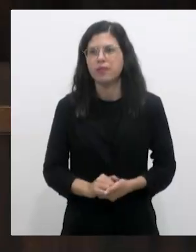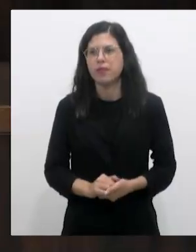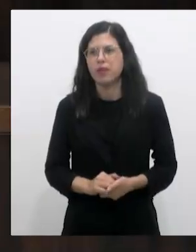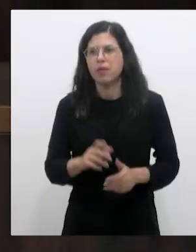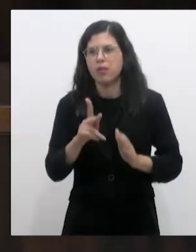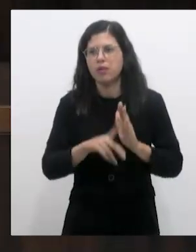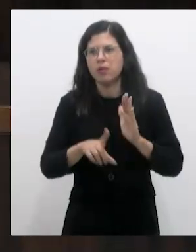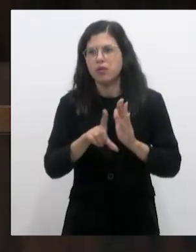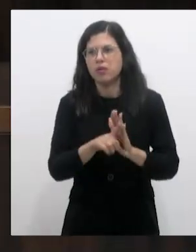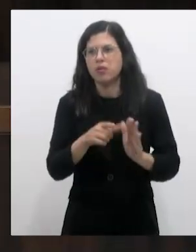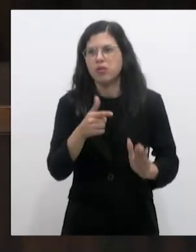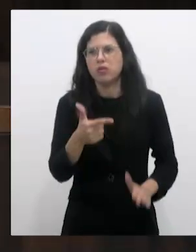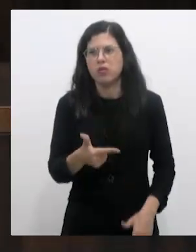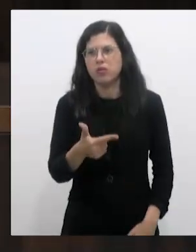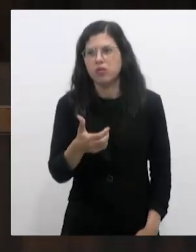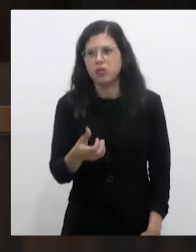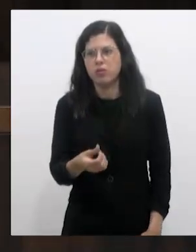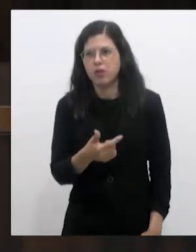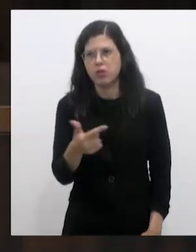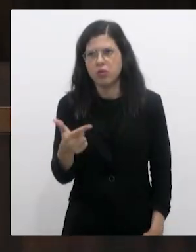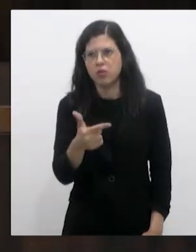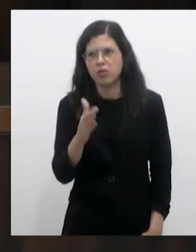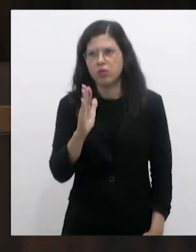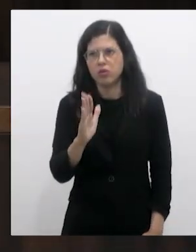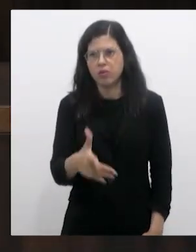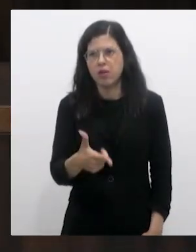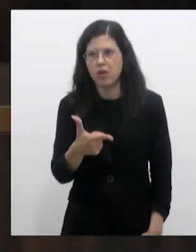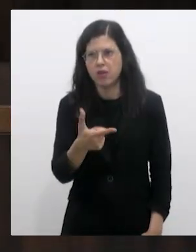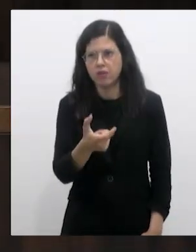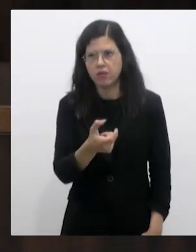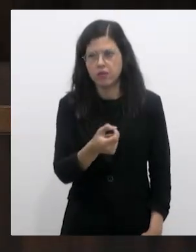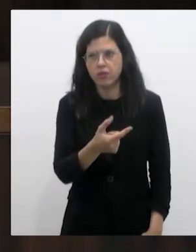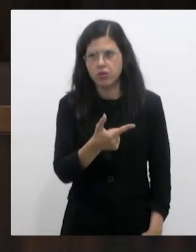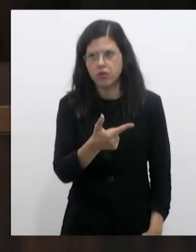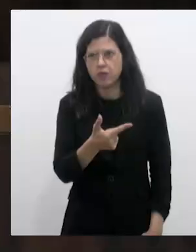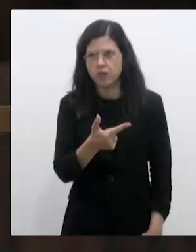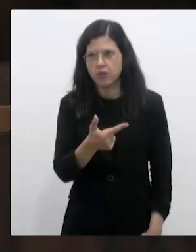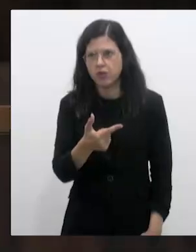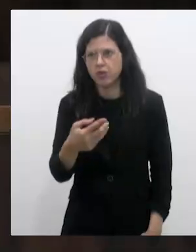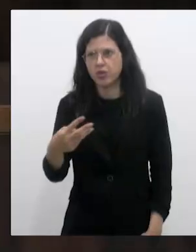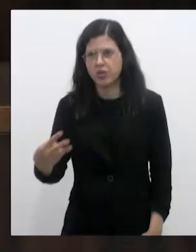Projeto de lei 2622/2021. 23. Deputado